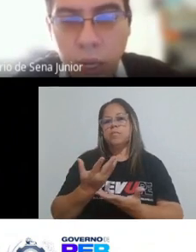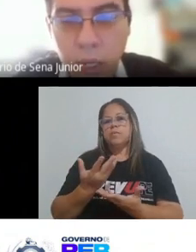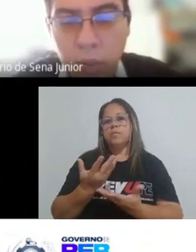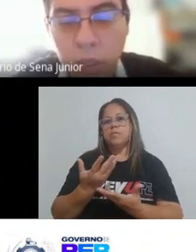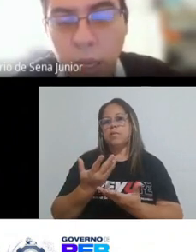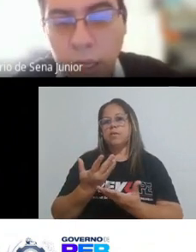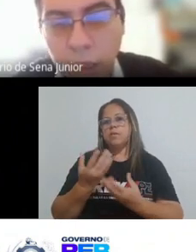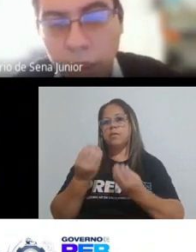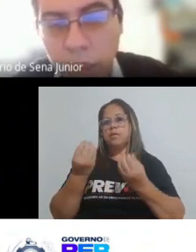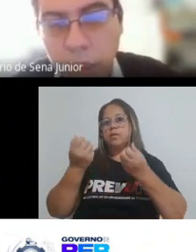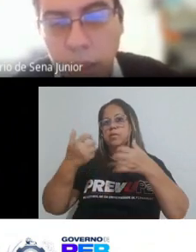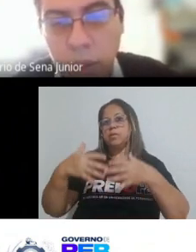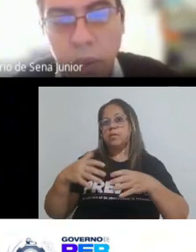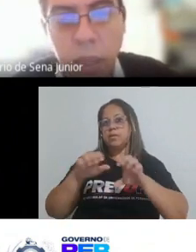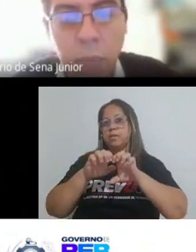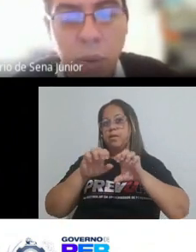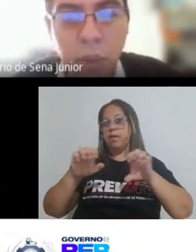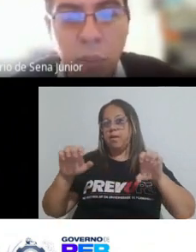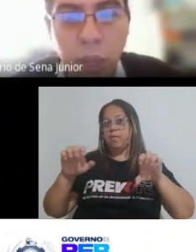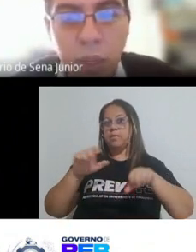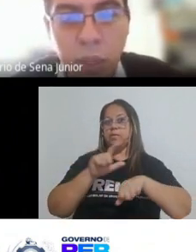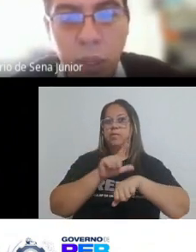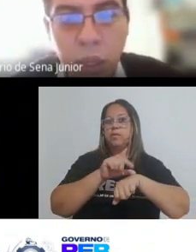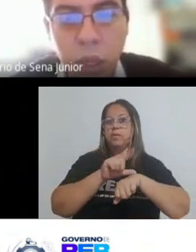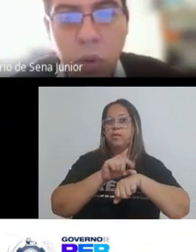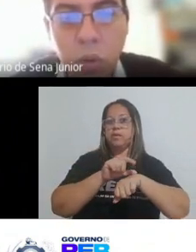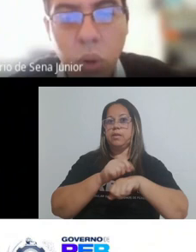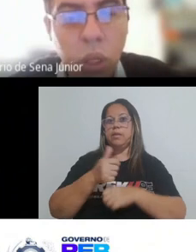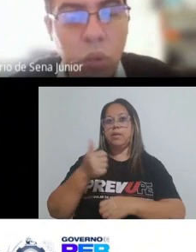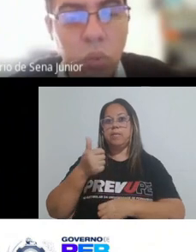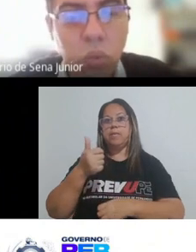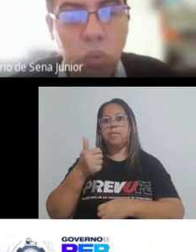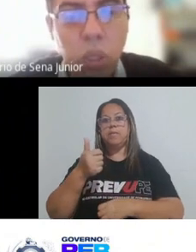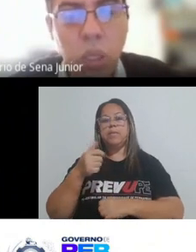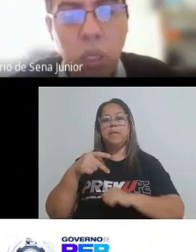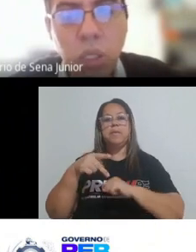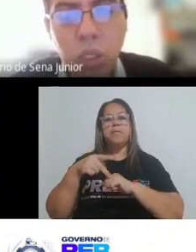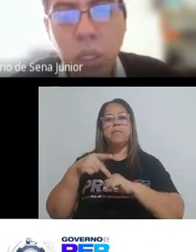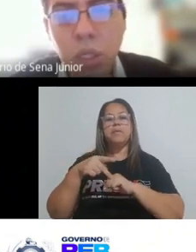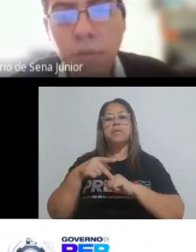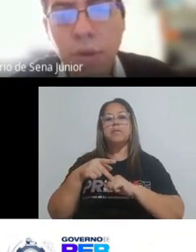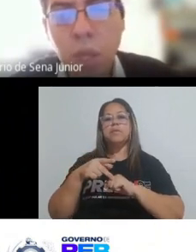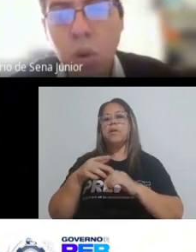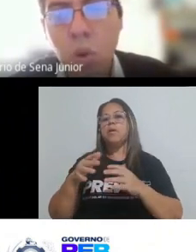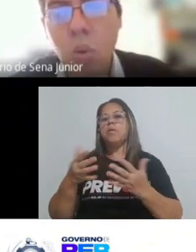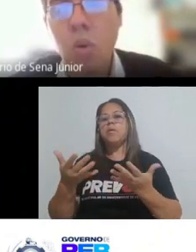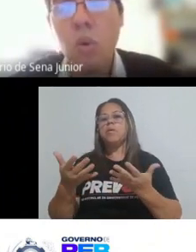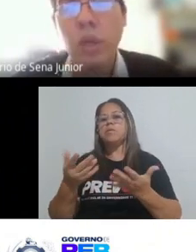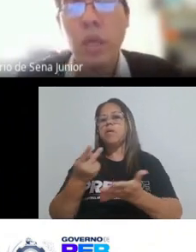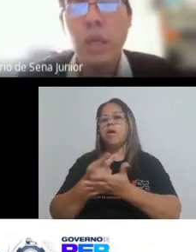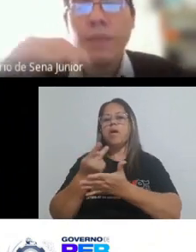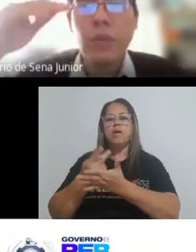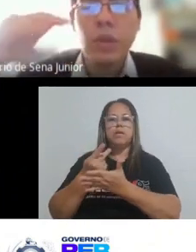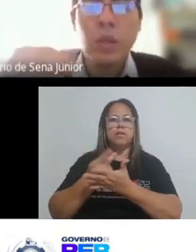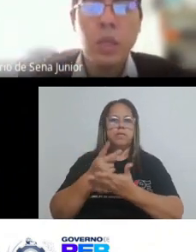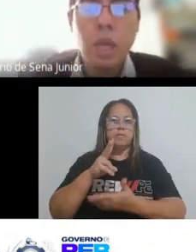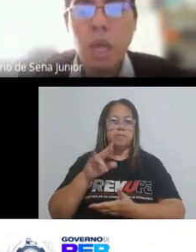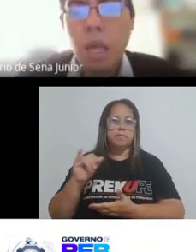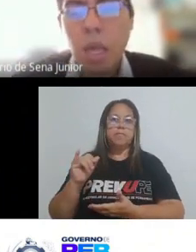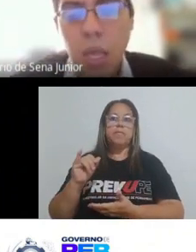horária diretamente da primeira pedra quanto em que instante vai ocorrer